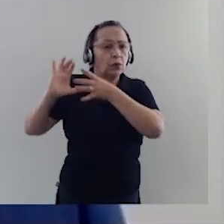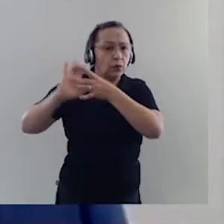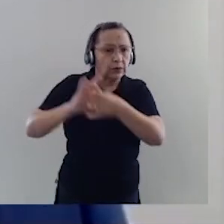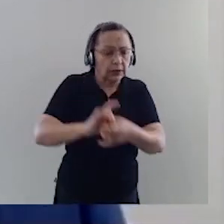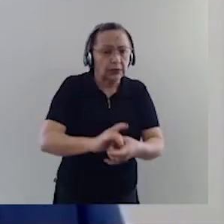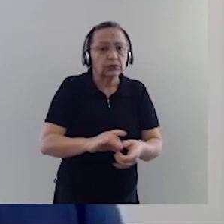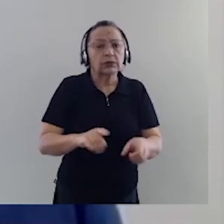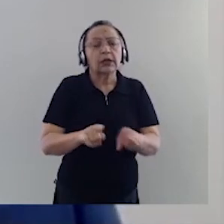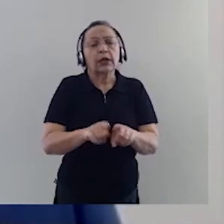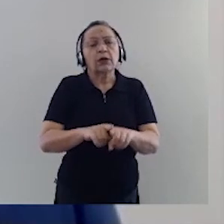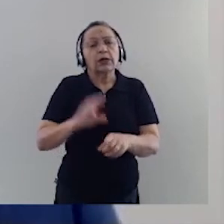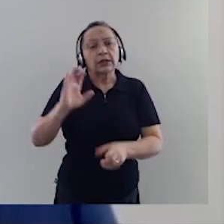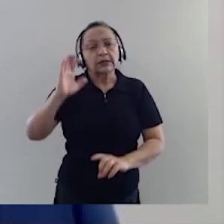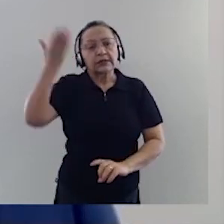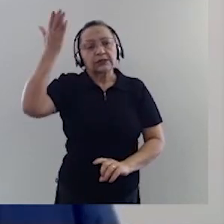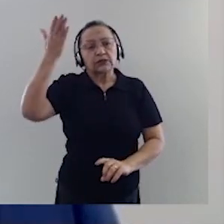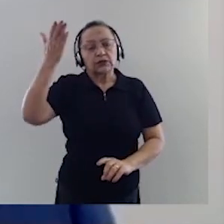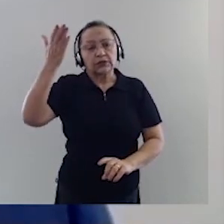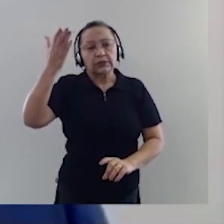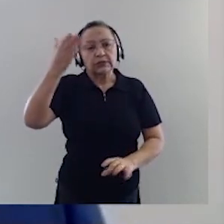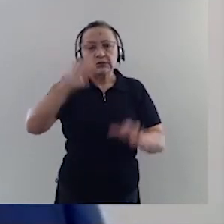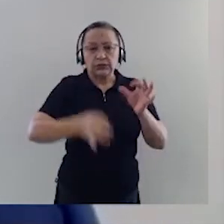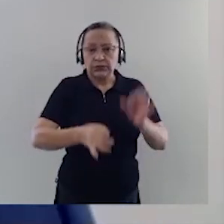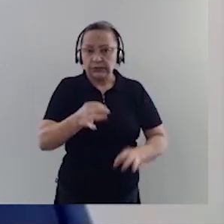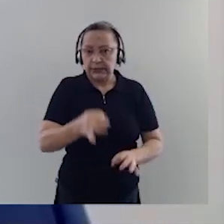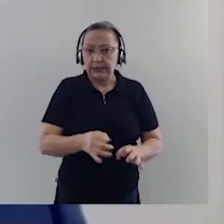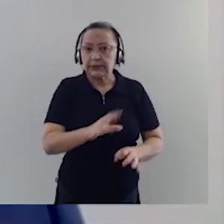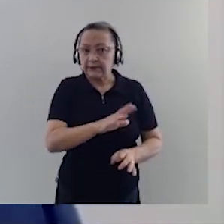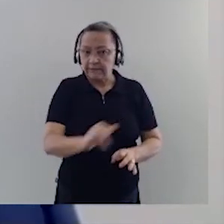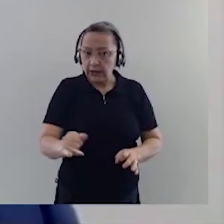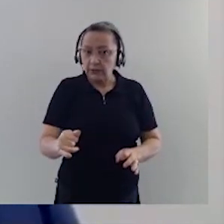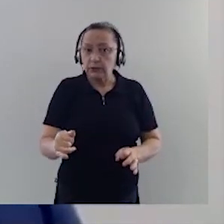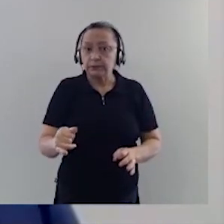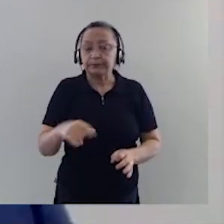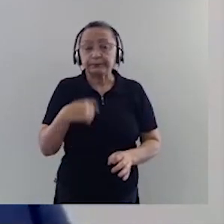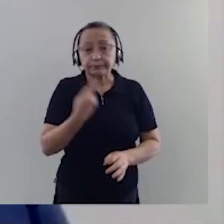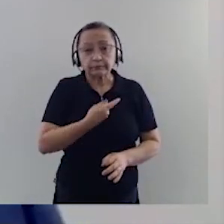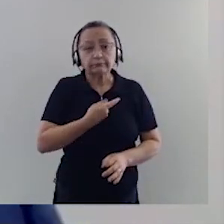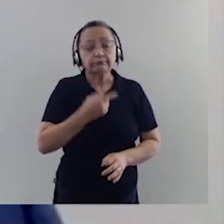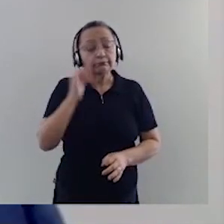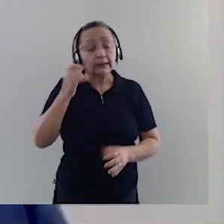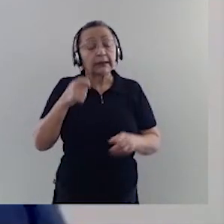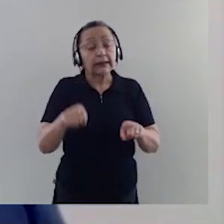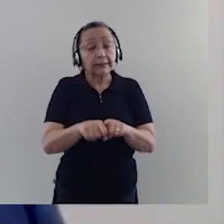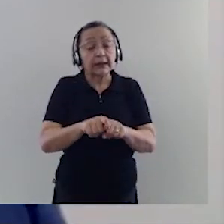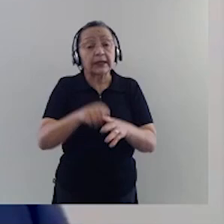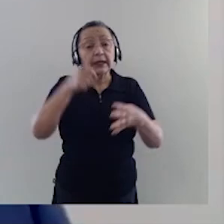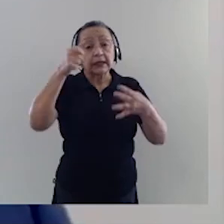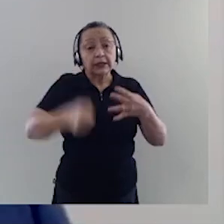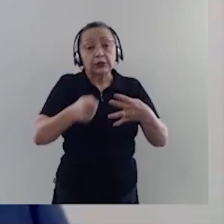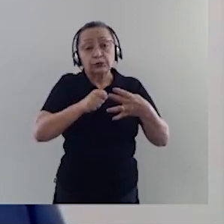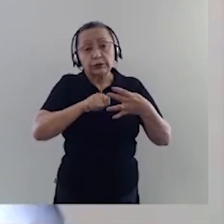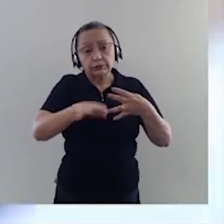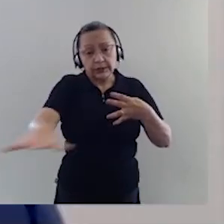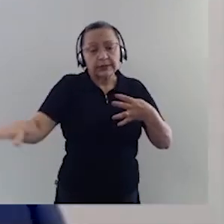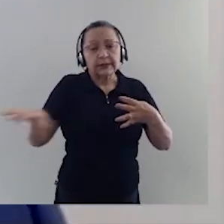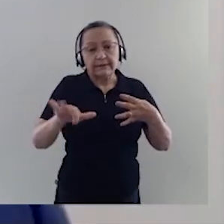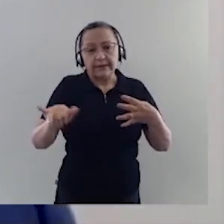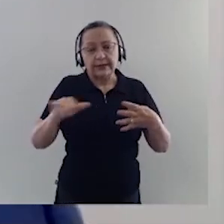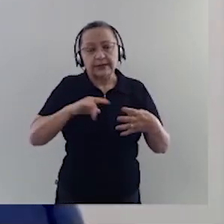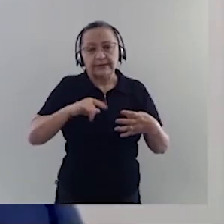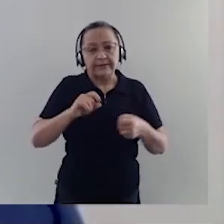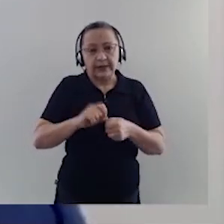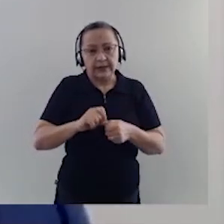nas decisões judiciais, nas decisões que vamos tomar, na jurisprudência que vai ser criada em torno do